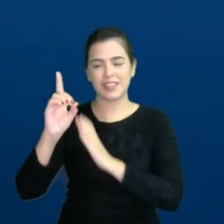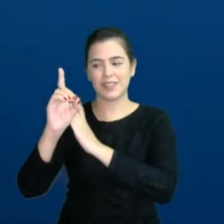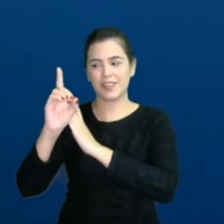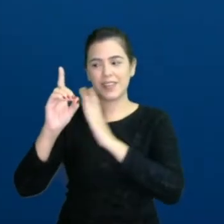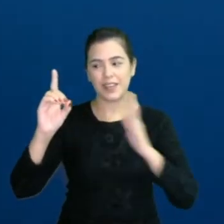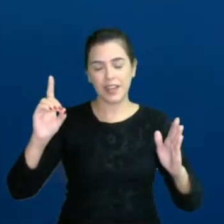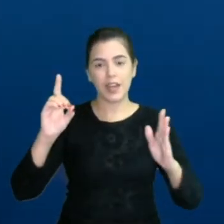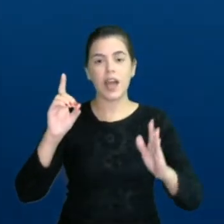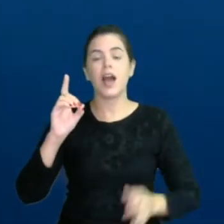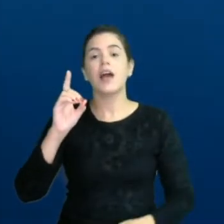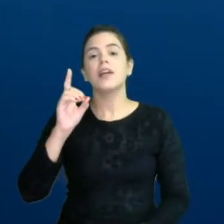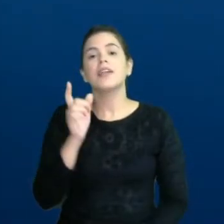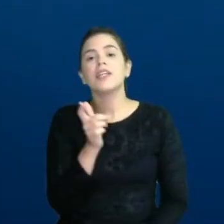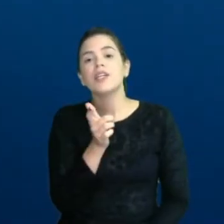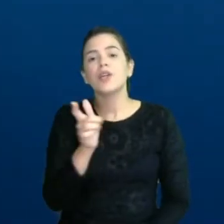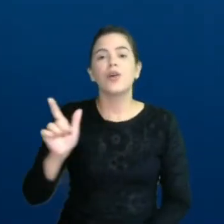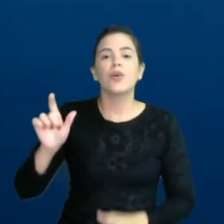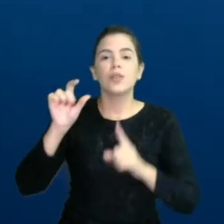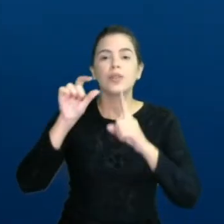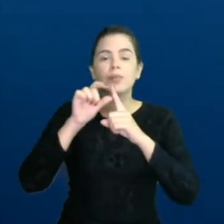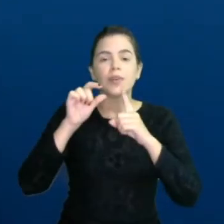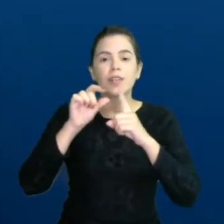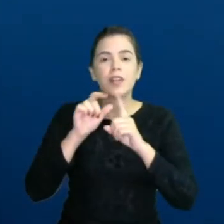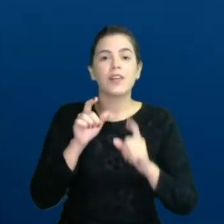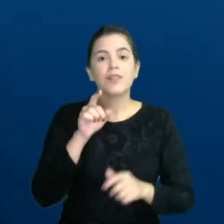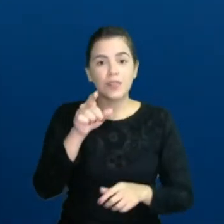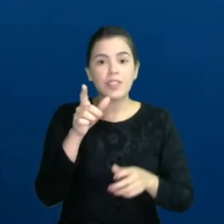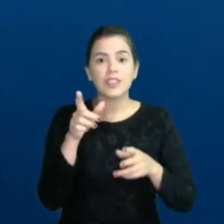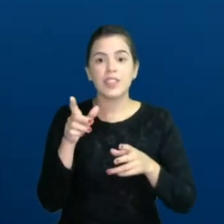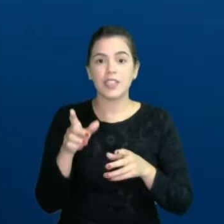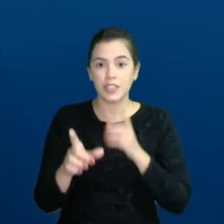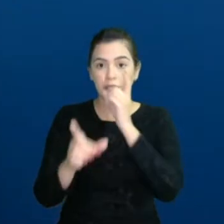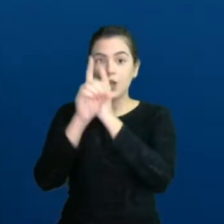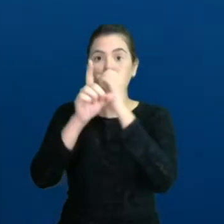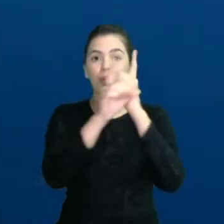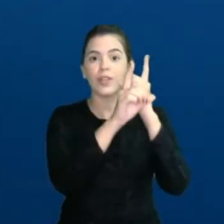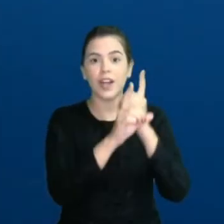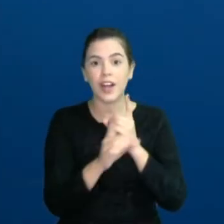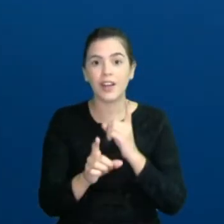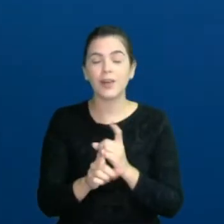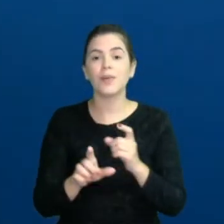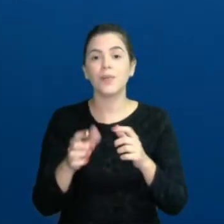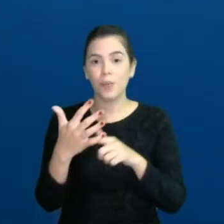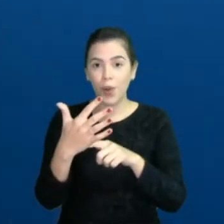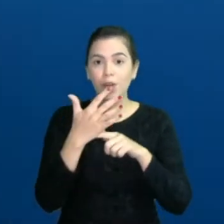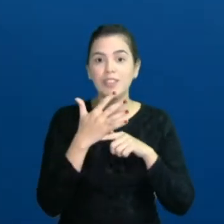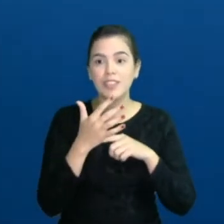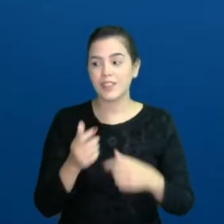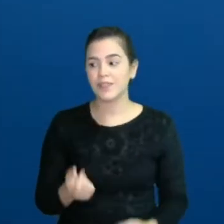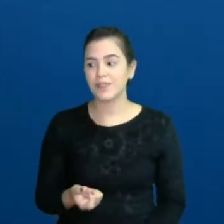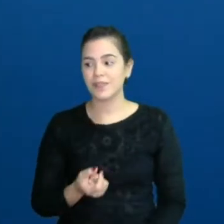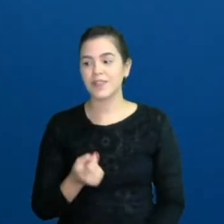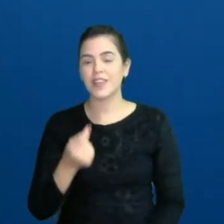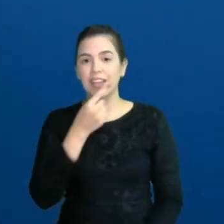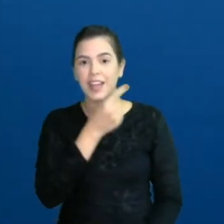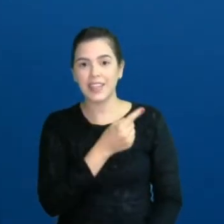Que outras palavras vocês estão encontrando aí com a letrinha D? Mostra para mim. Essa.